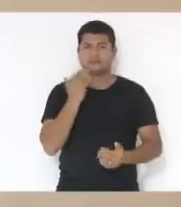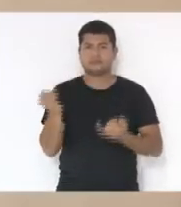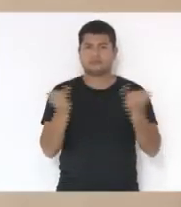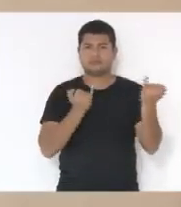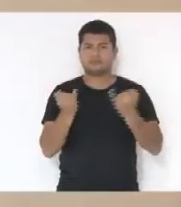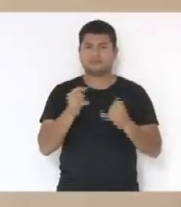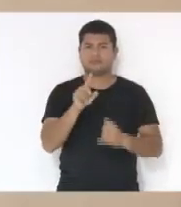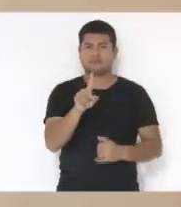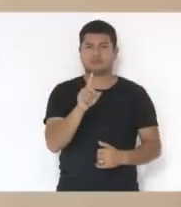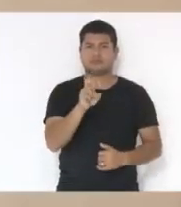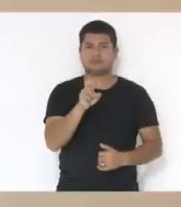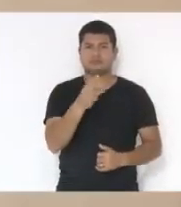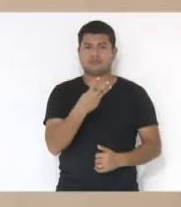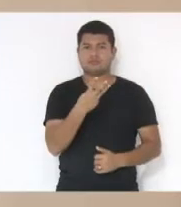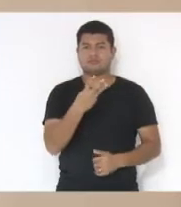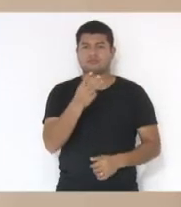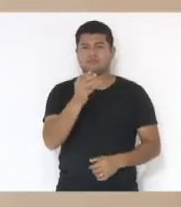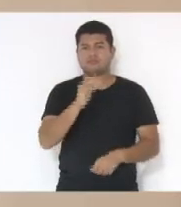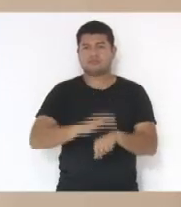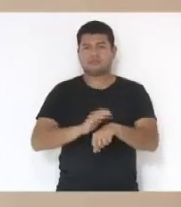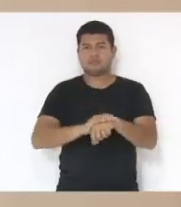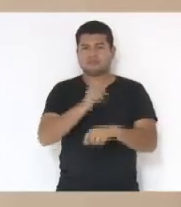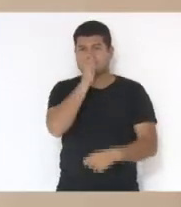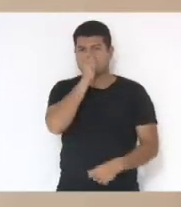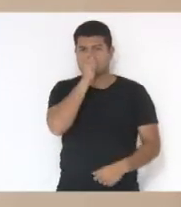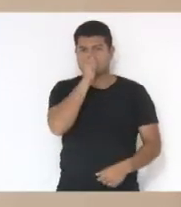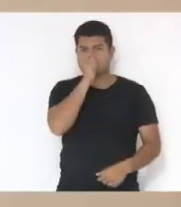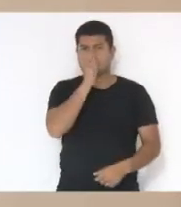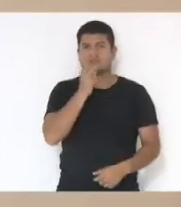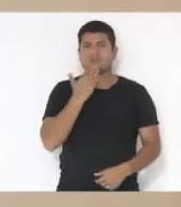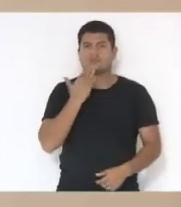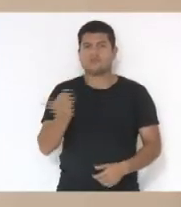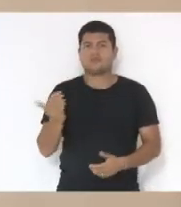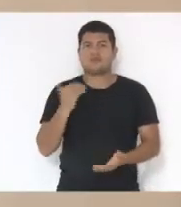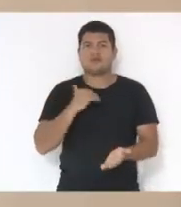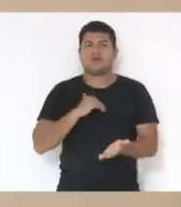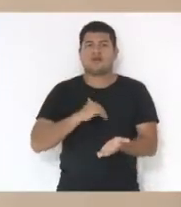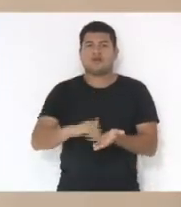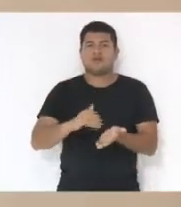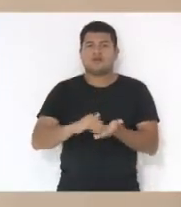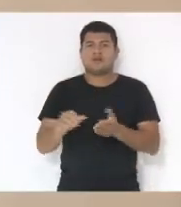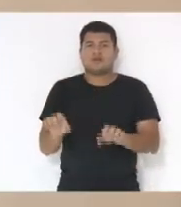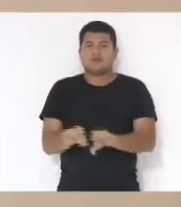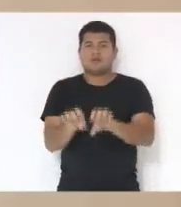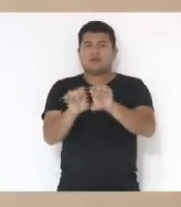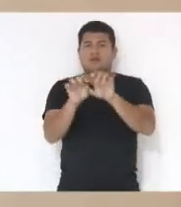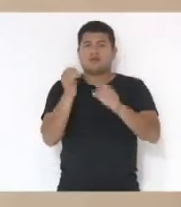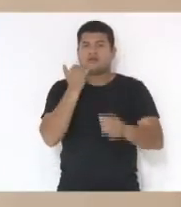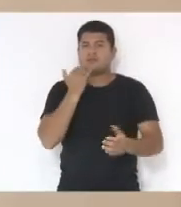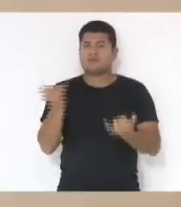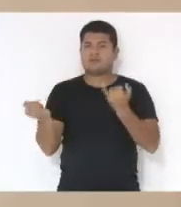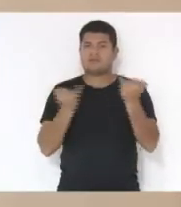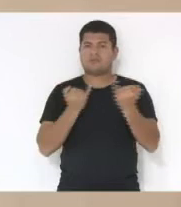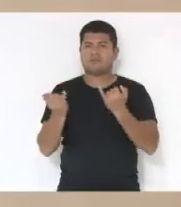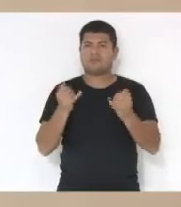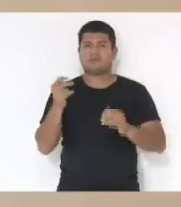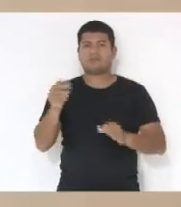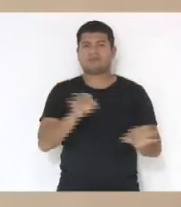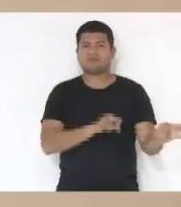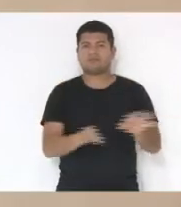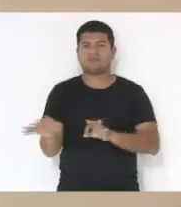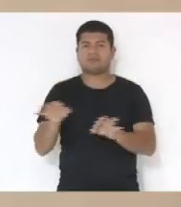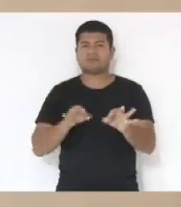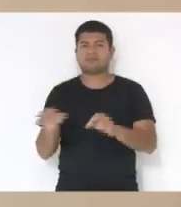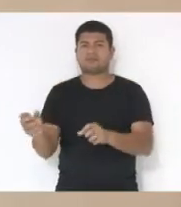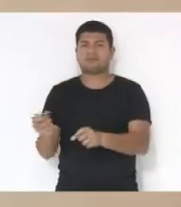Pedido de informação 153, autoria deputado João Amin, solicitando ao secretário da Infraestrutura informações acerca do planejamento para a realização de